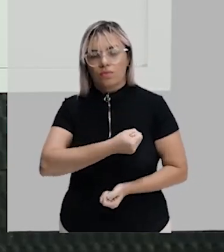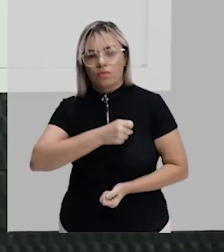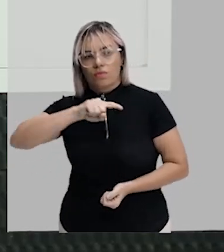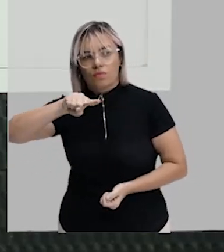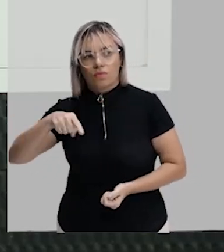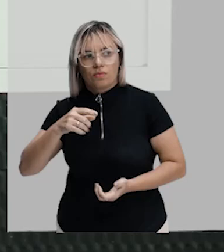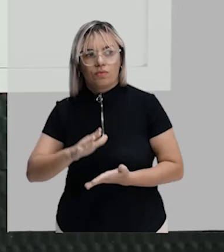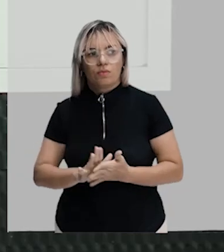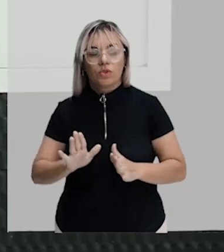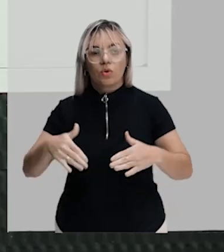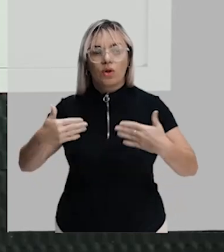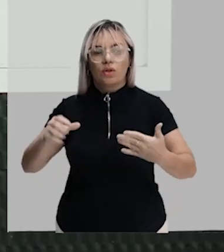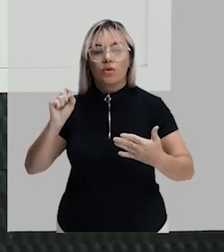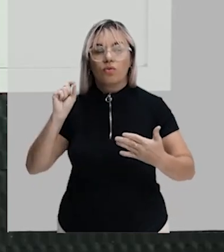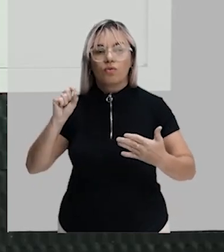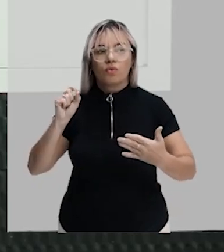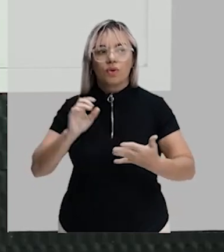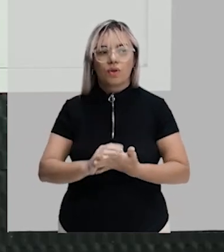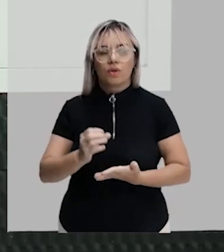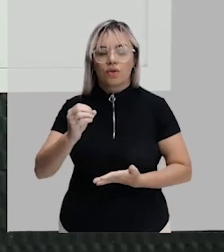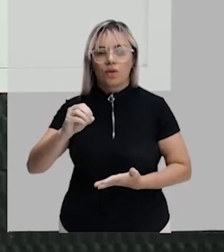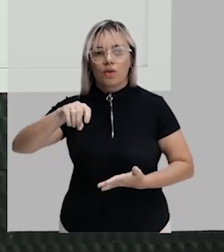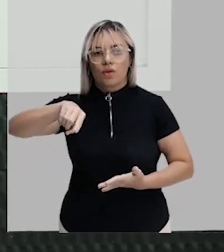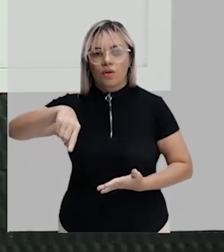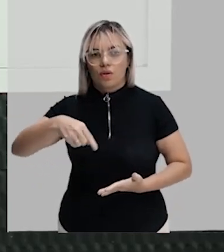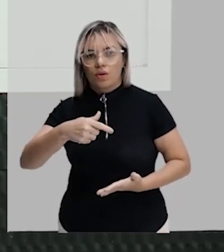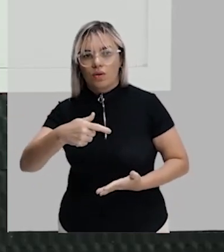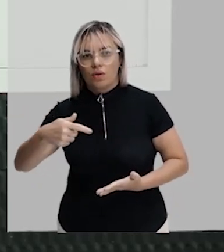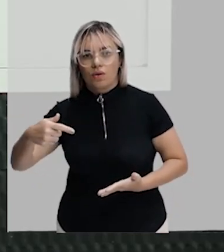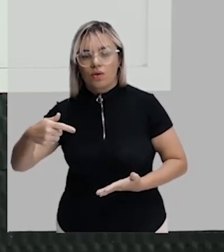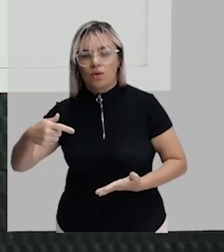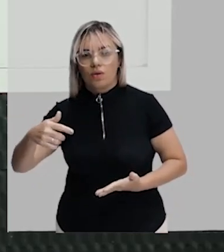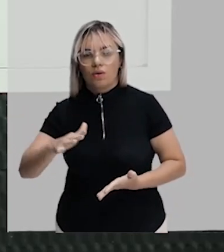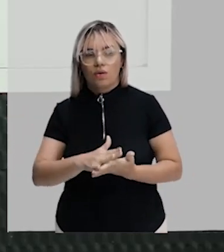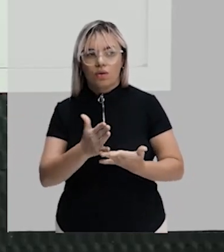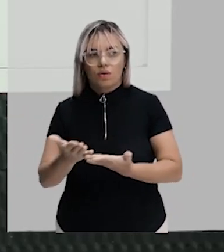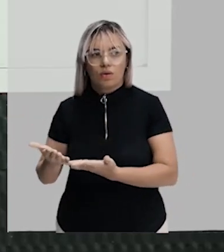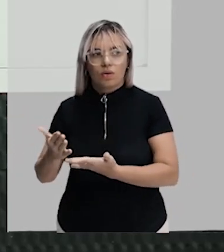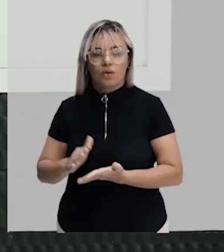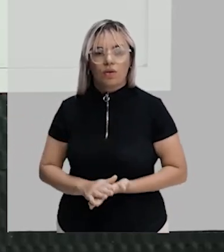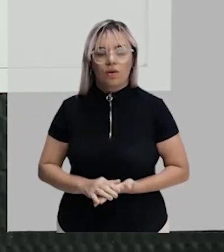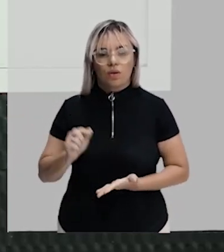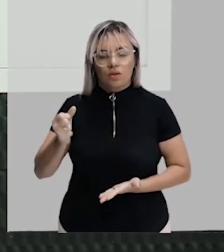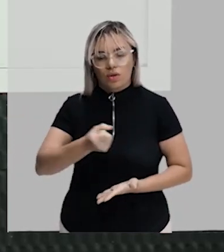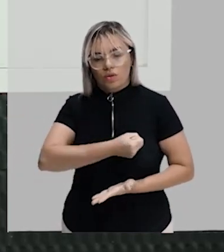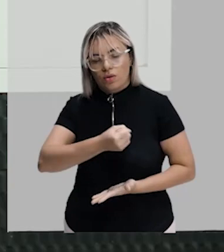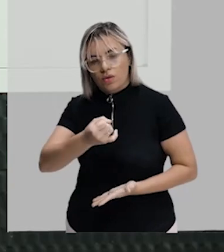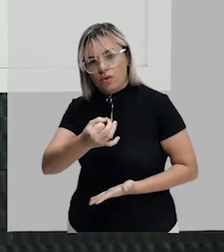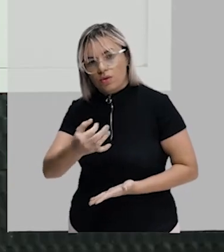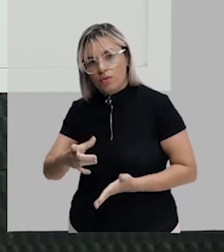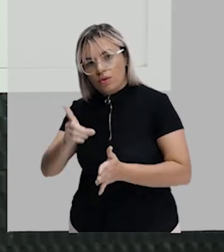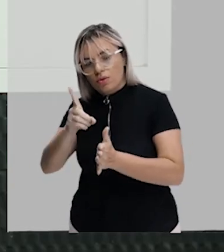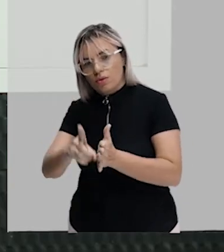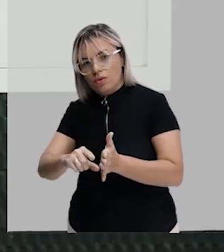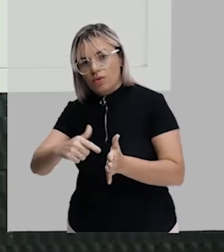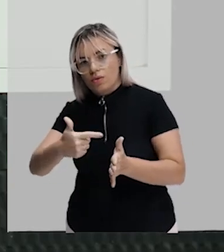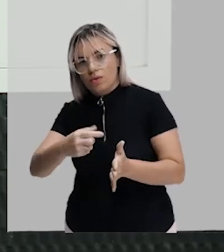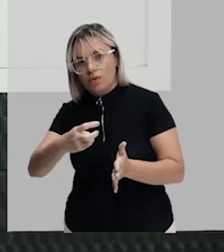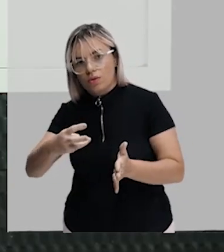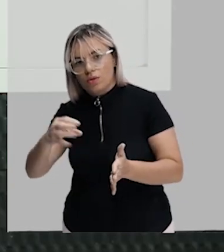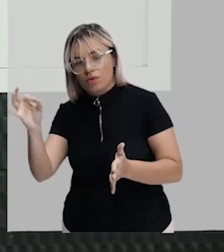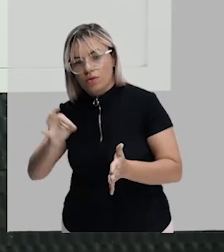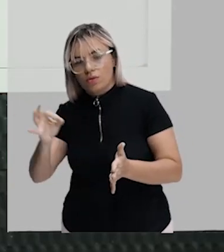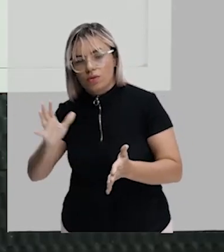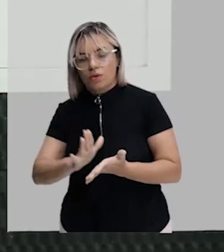0,77, ó. Então, esse é o fator de atualização para um desconto de 23%. Se eu quero